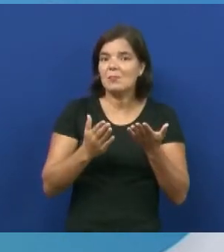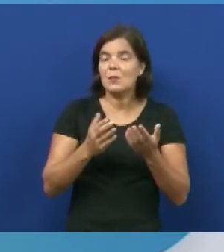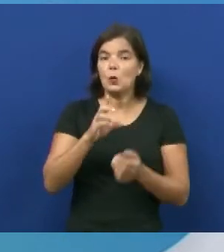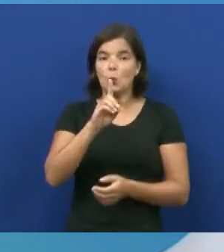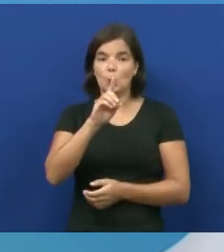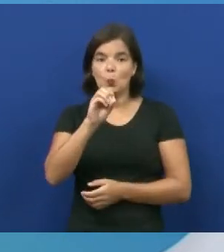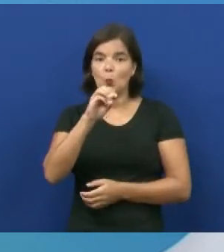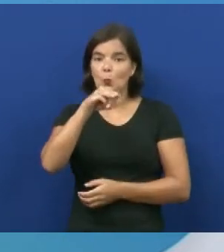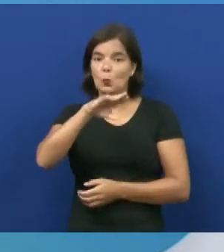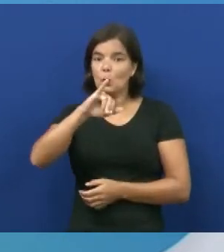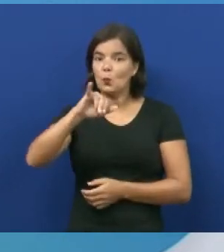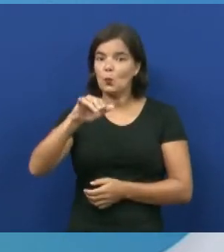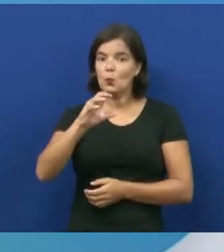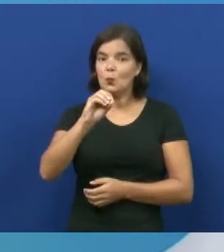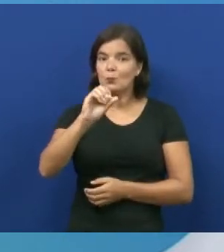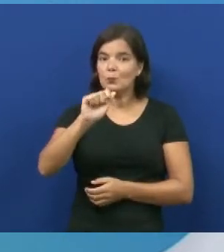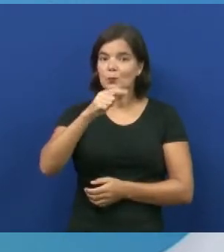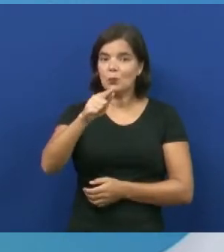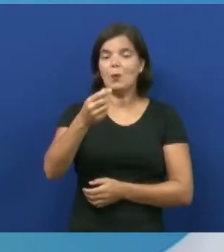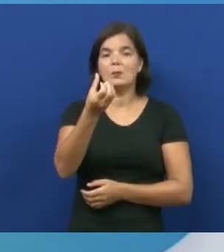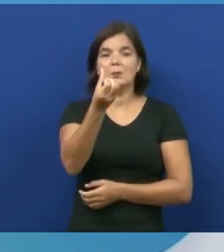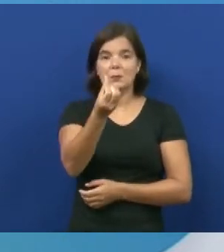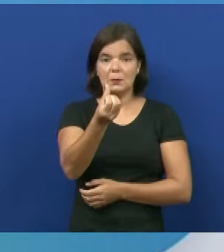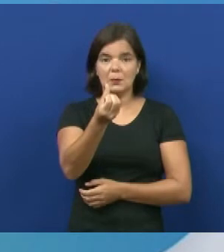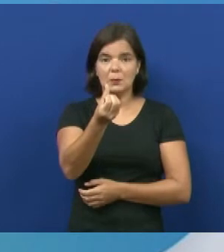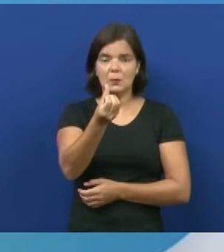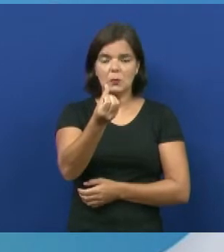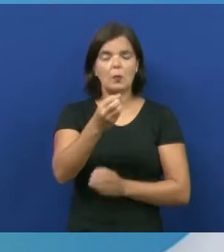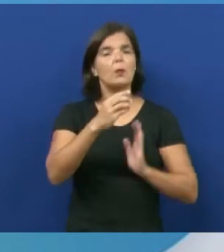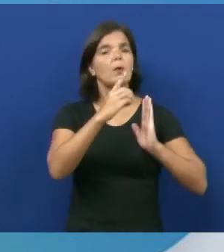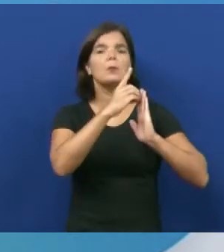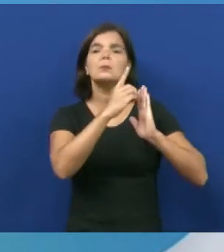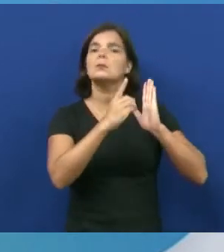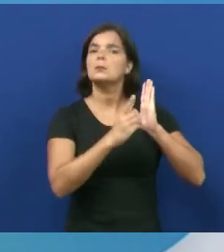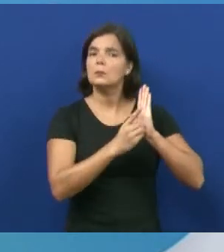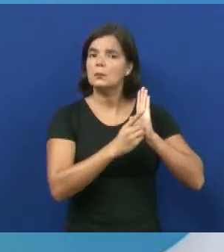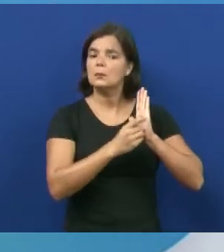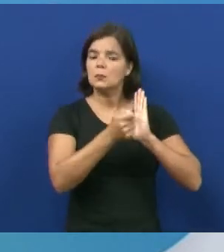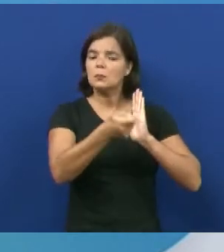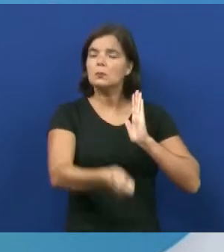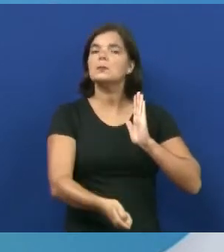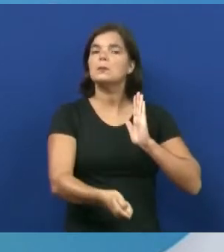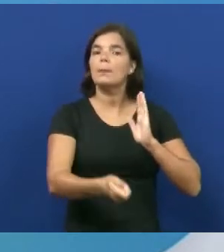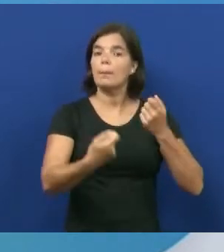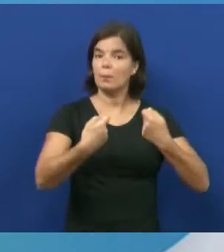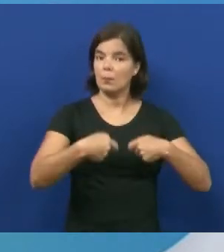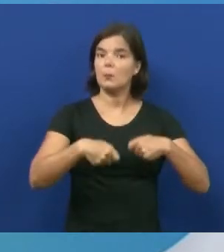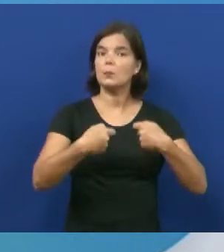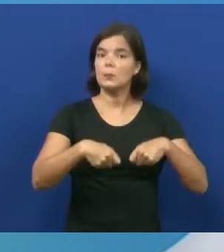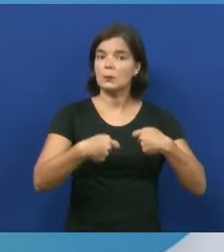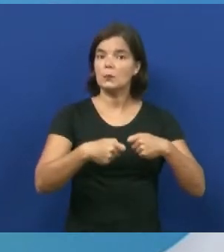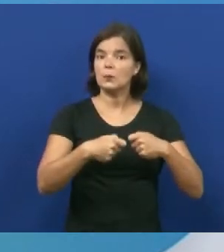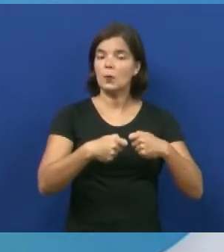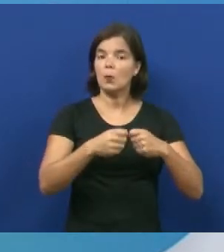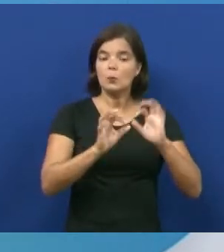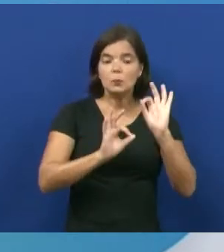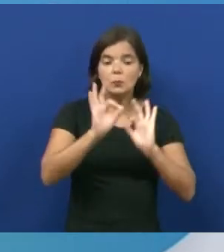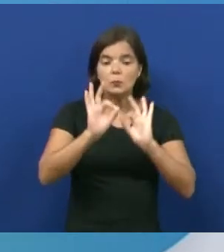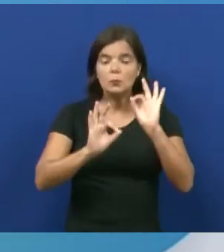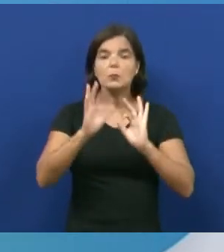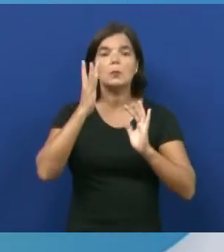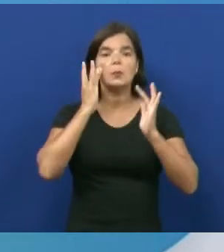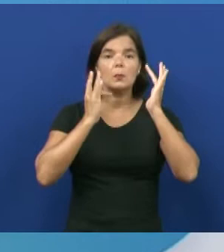João VI, ele diz o quê? Ele estabelece um decreto e diz assim, olha, nós precisamos construir